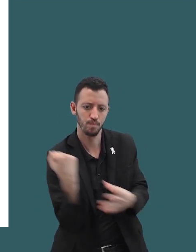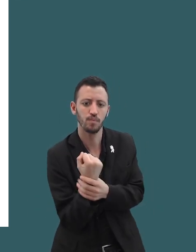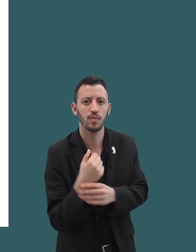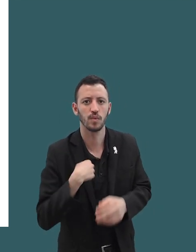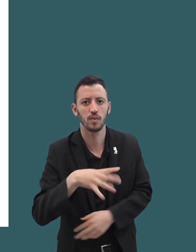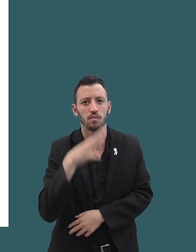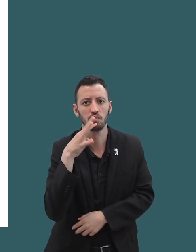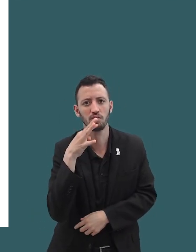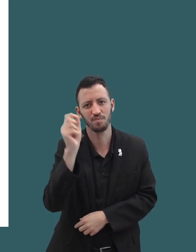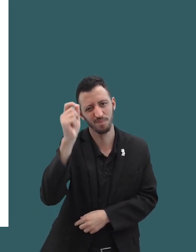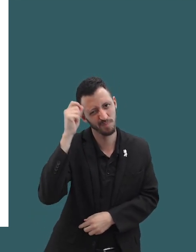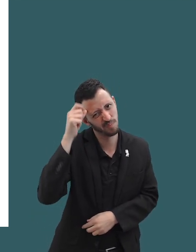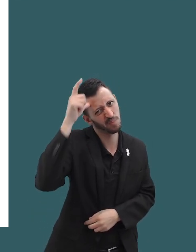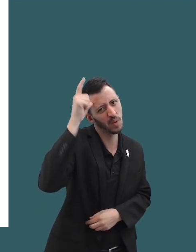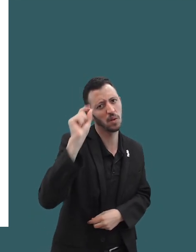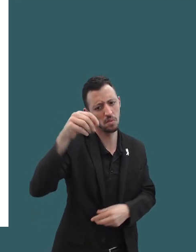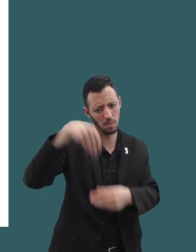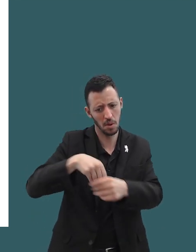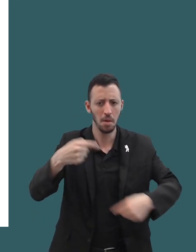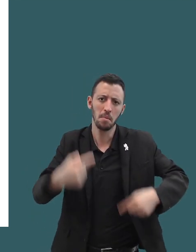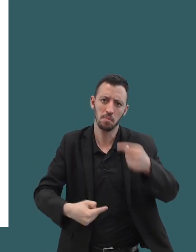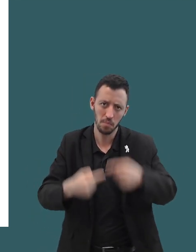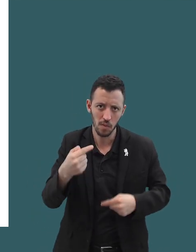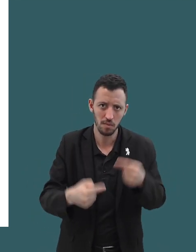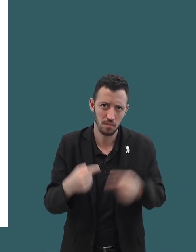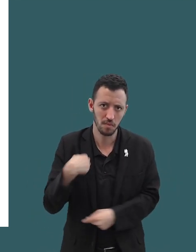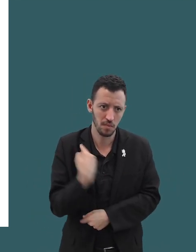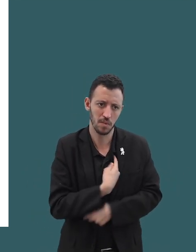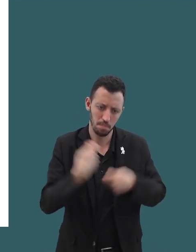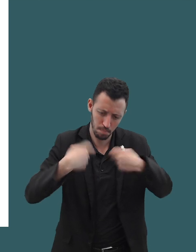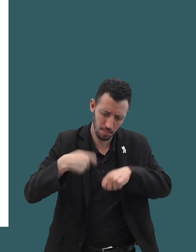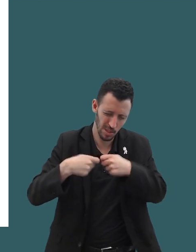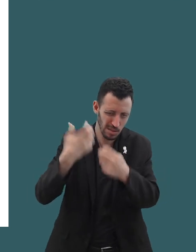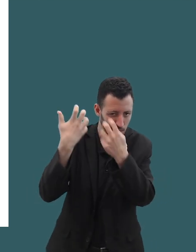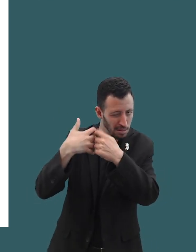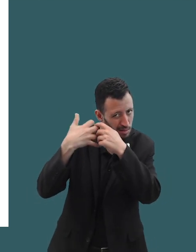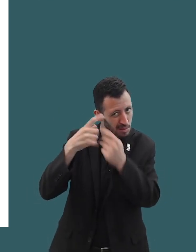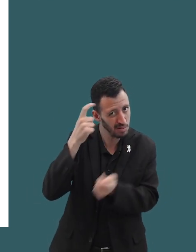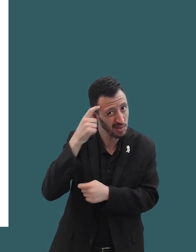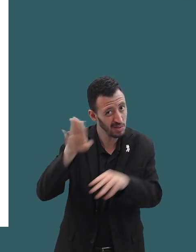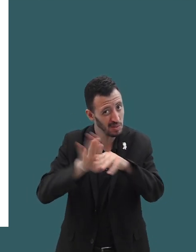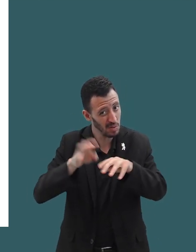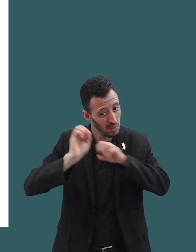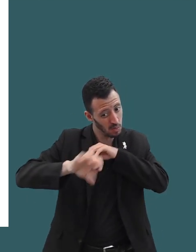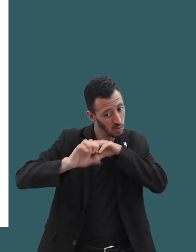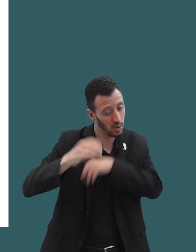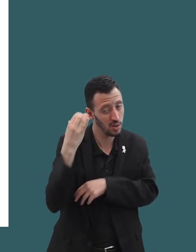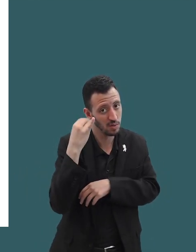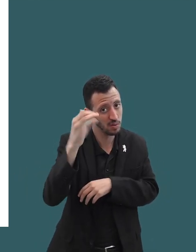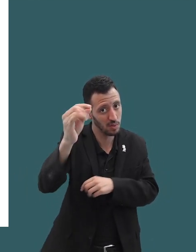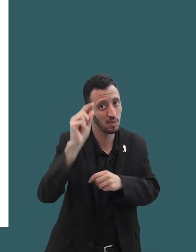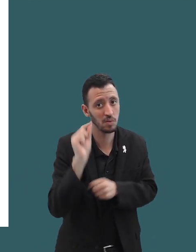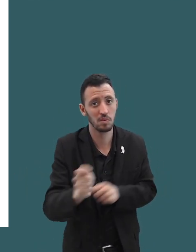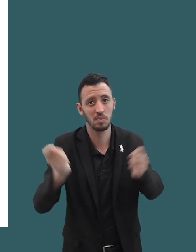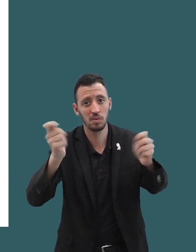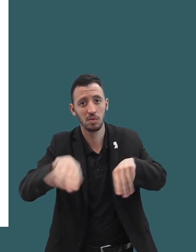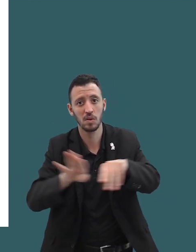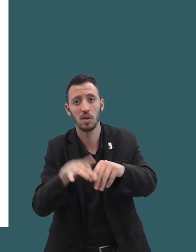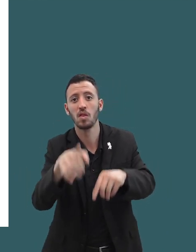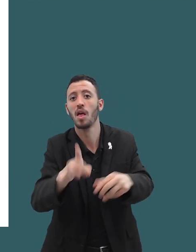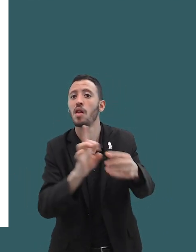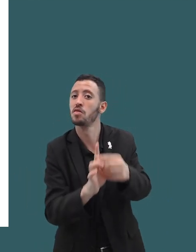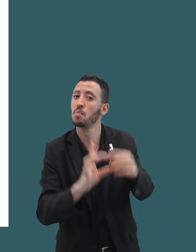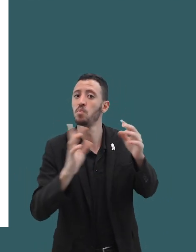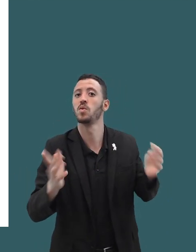o conhecimento é um ato político. Né? Nós temos que pensar também da educação científica como pressuposto da